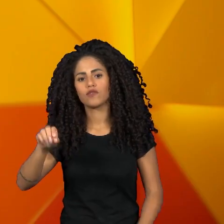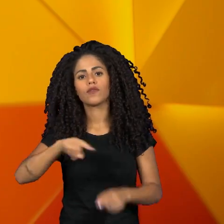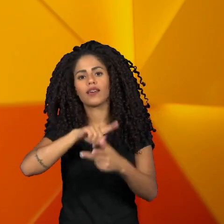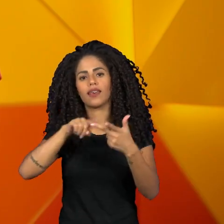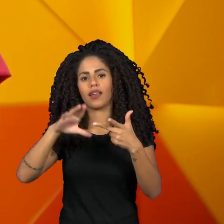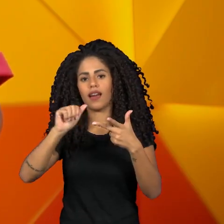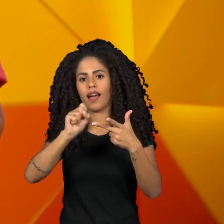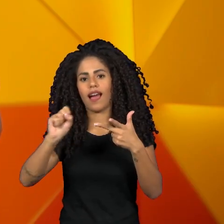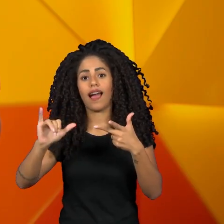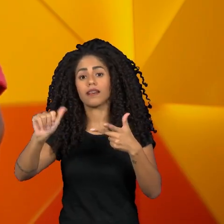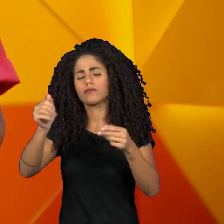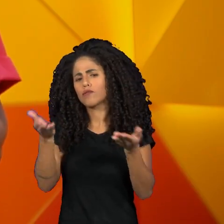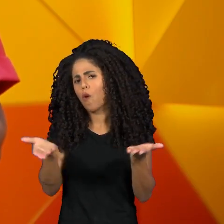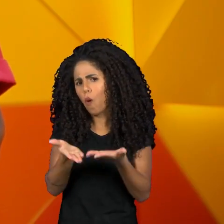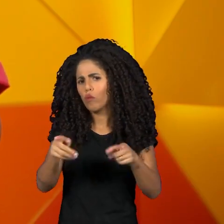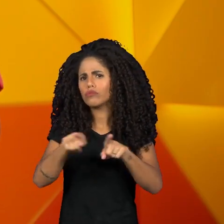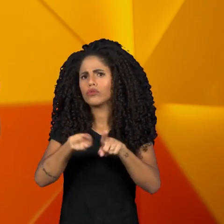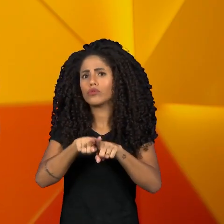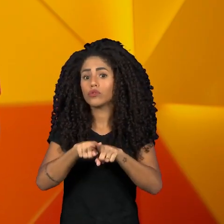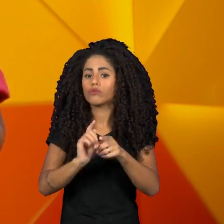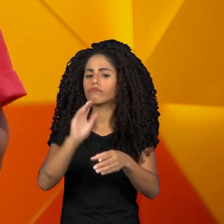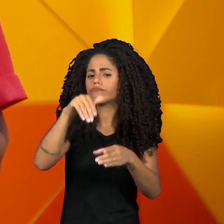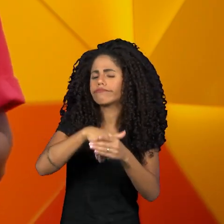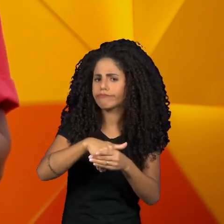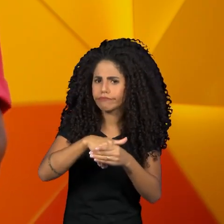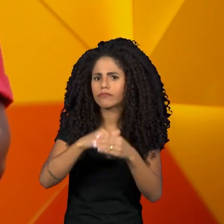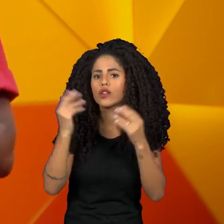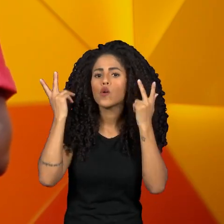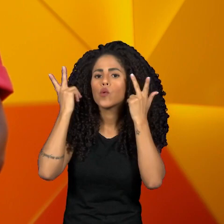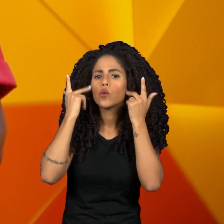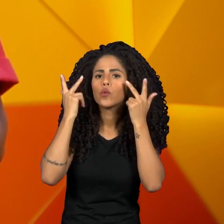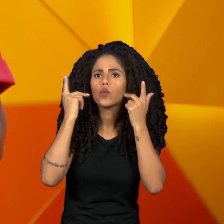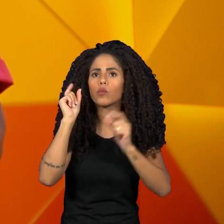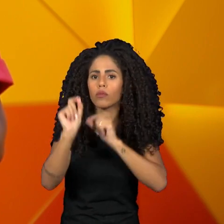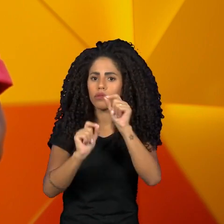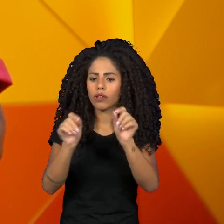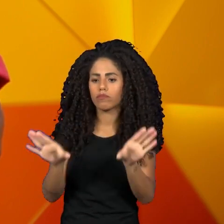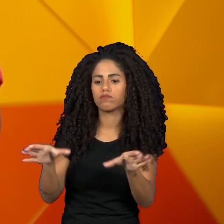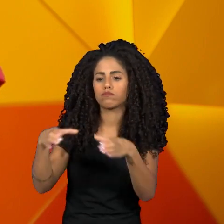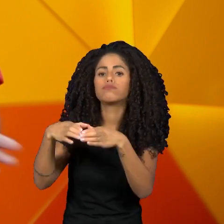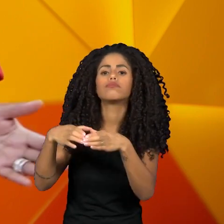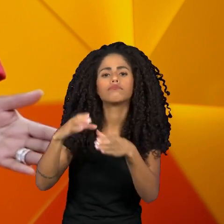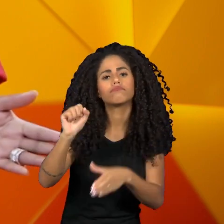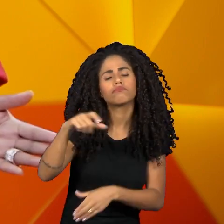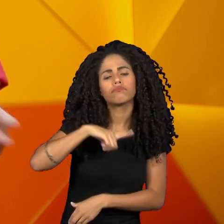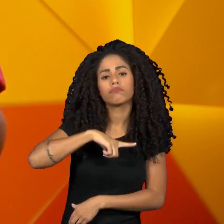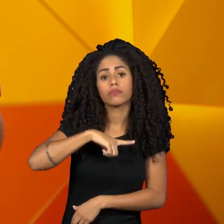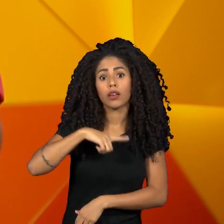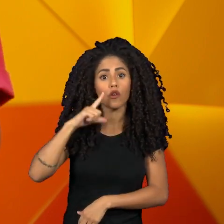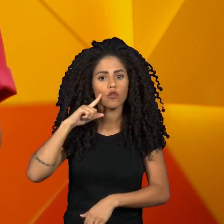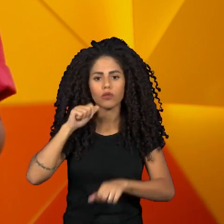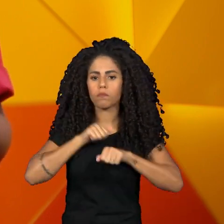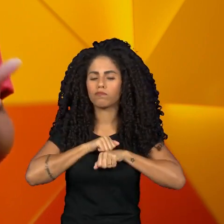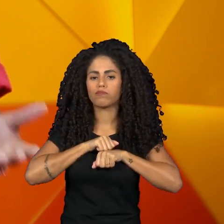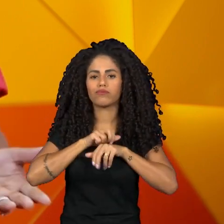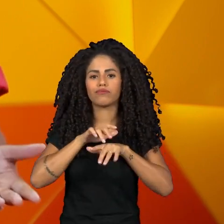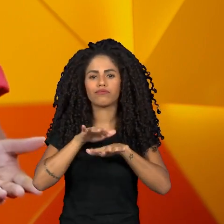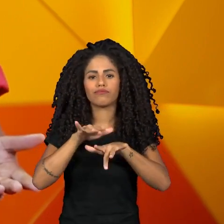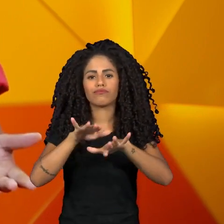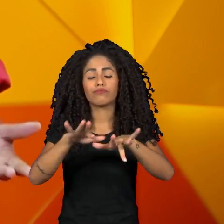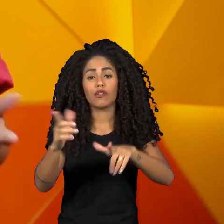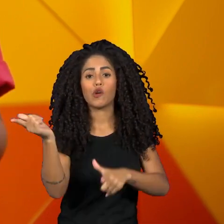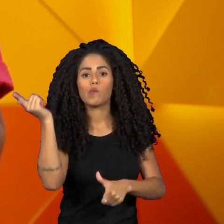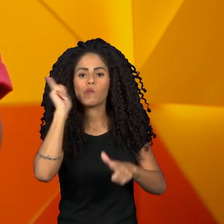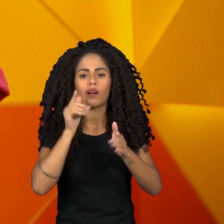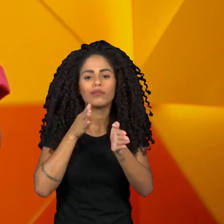Nos pleitos eleitorais recentes, tornaram-se comuns os mandatos coletivos e eles estão ganhando cada vez mais